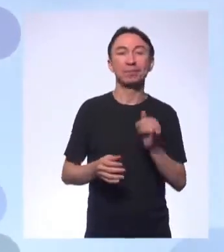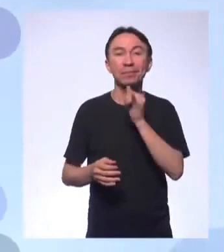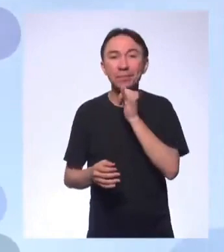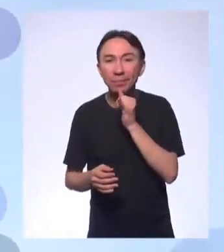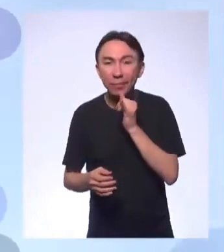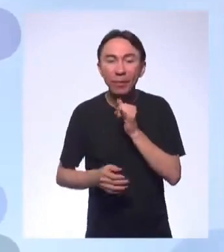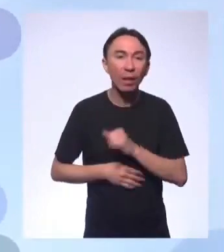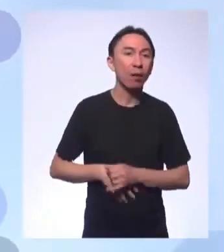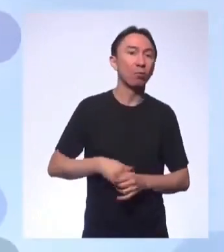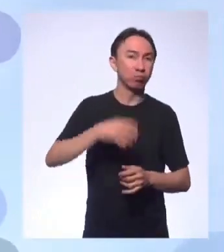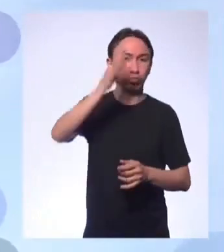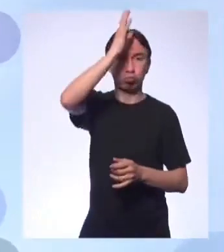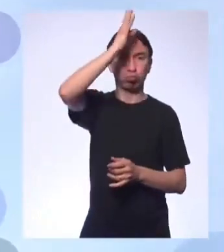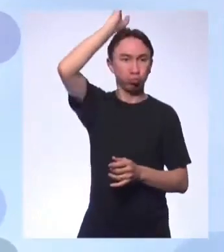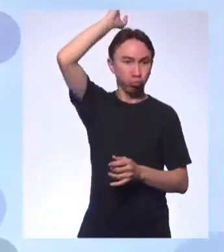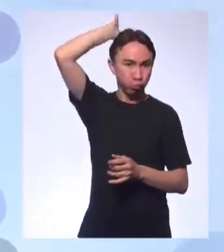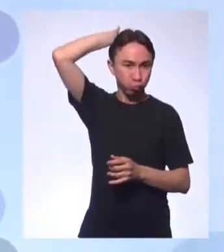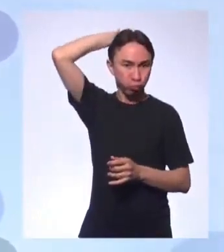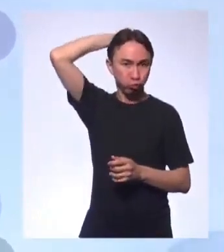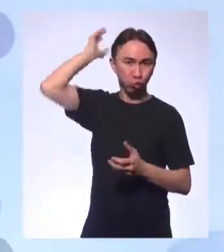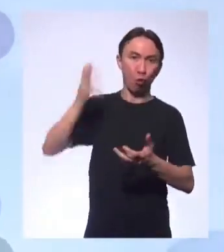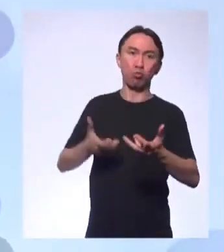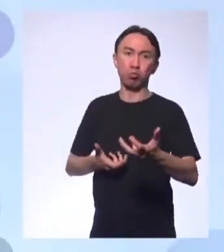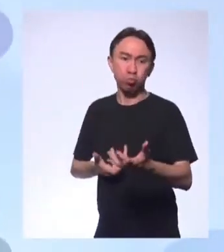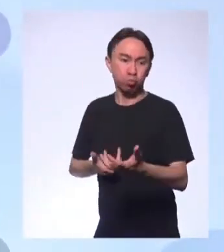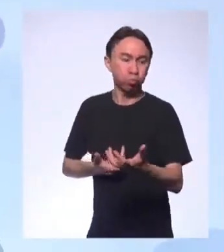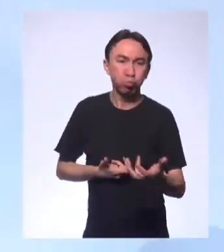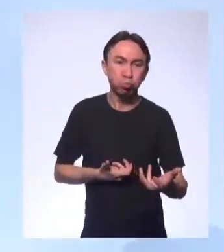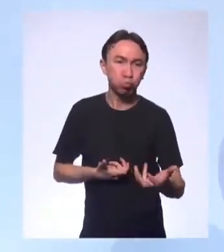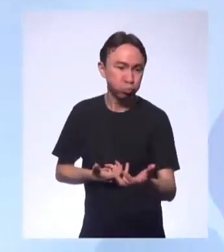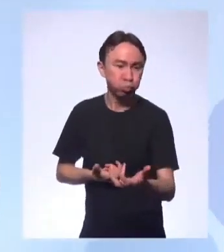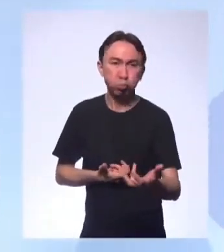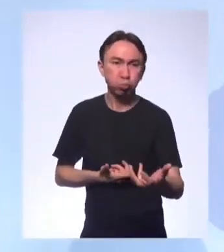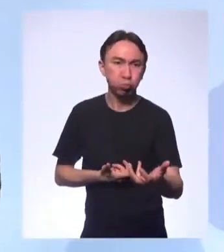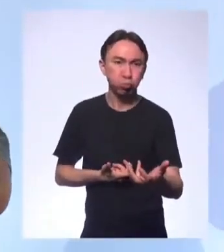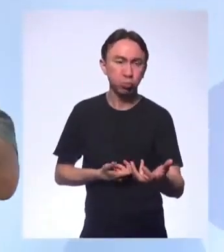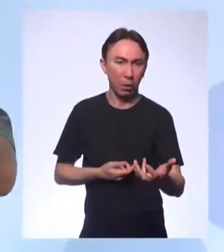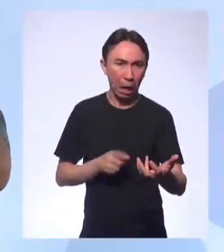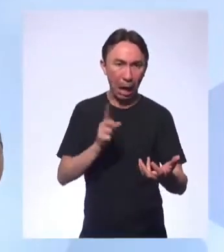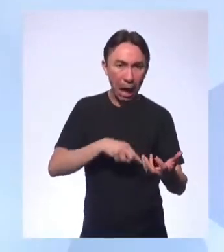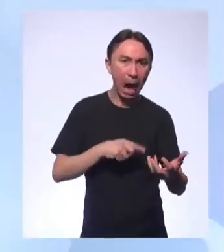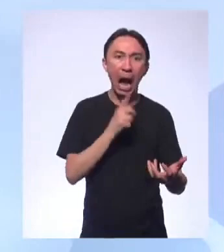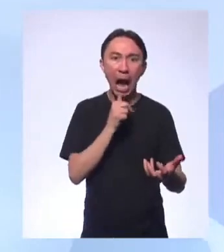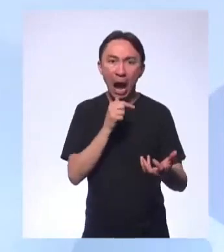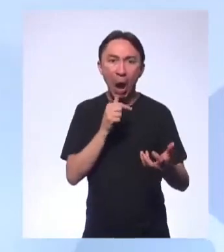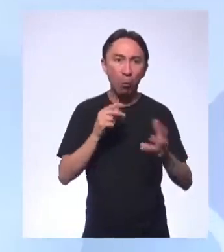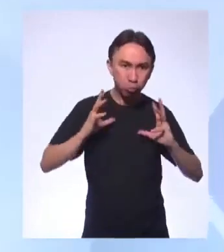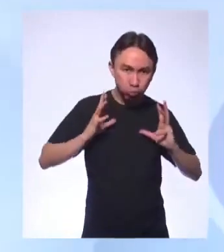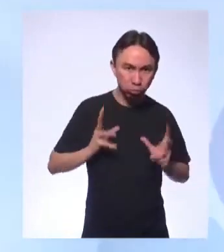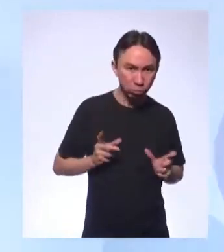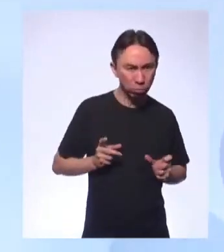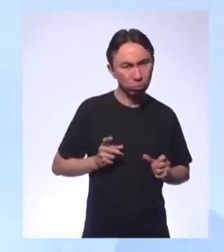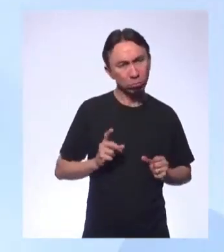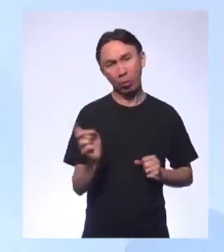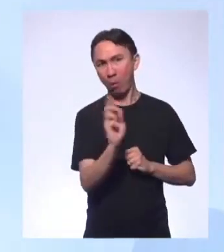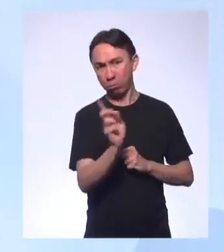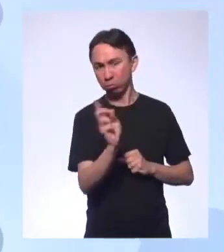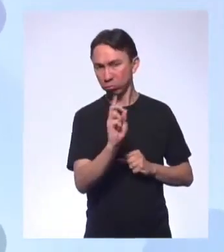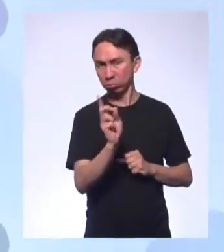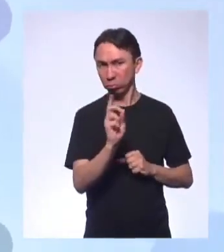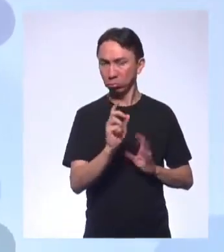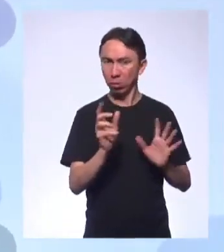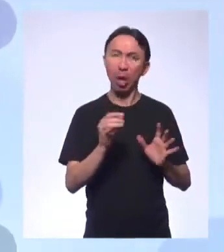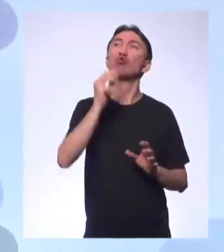potável, porque essa água reutilizável, né, ela não é própria para o consumo, uma água